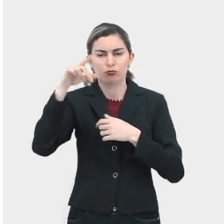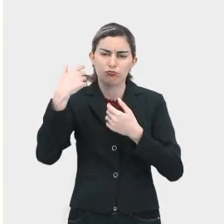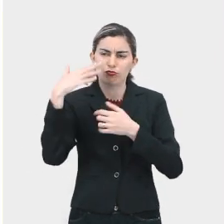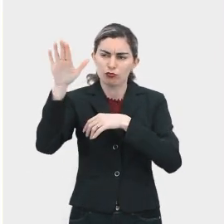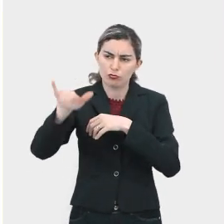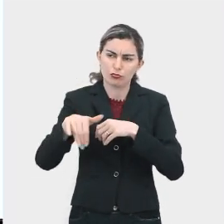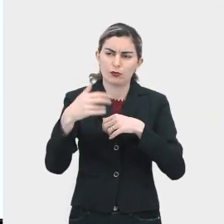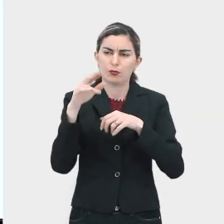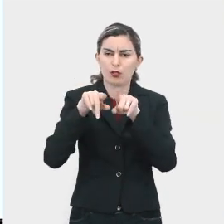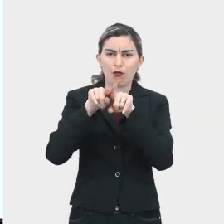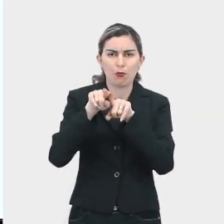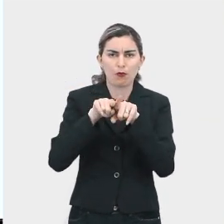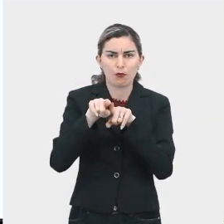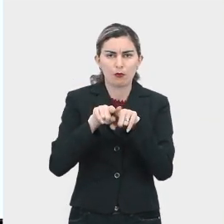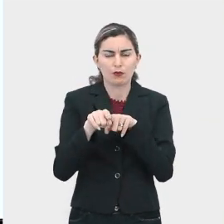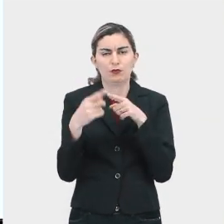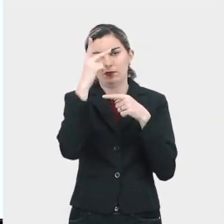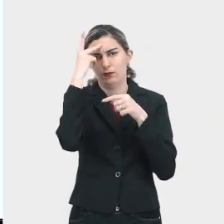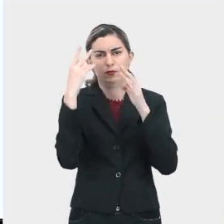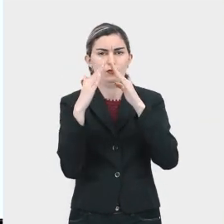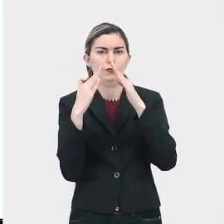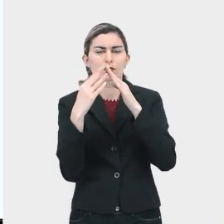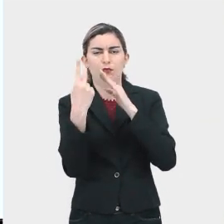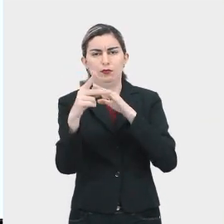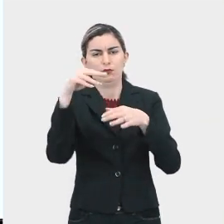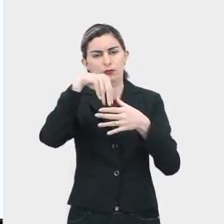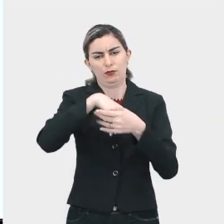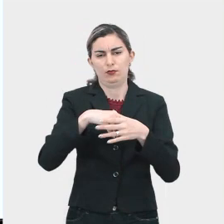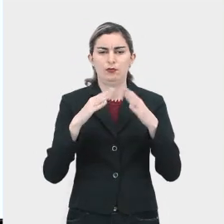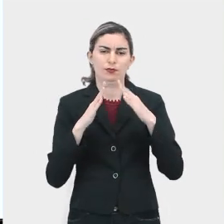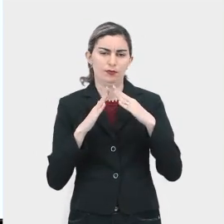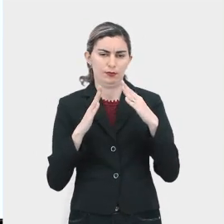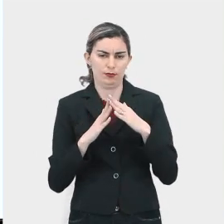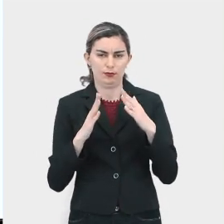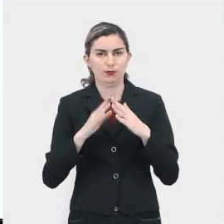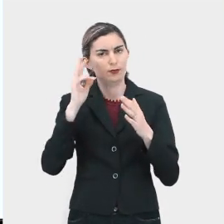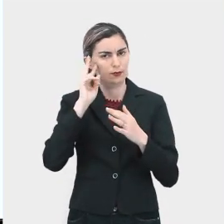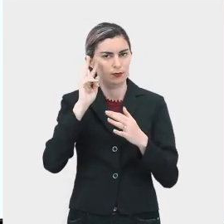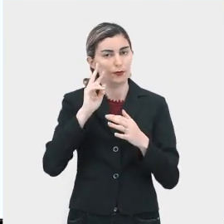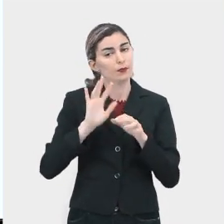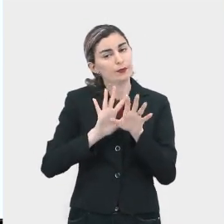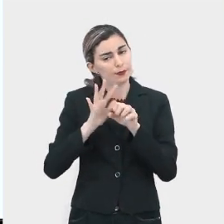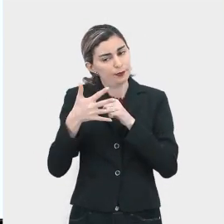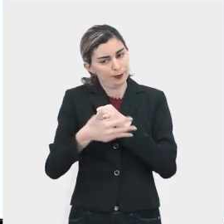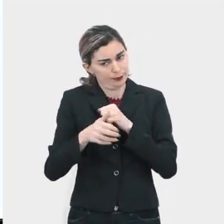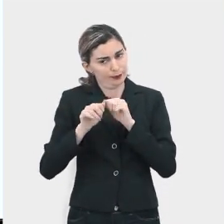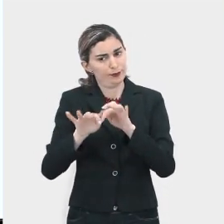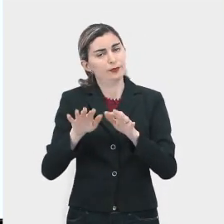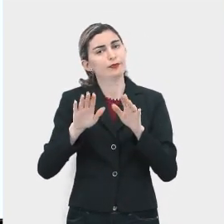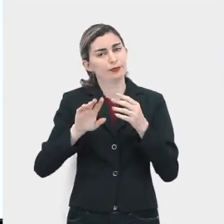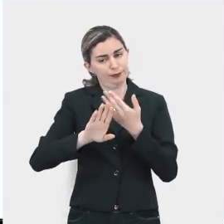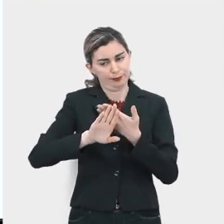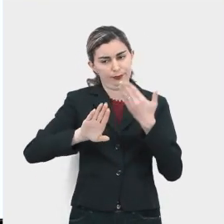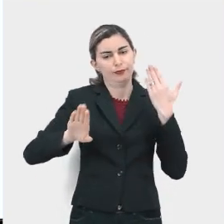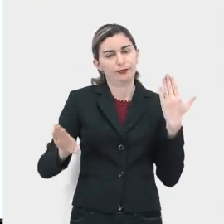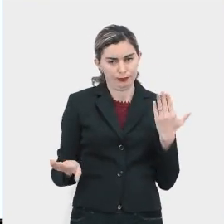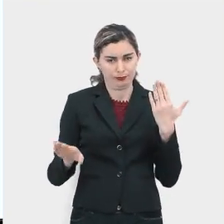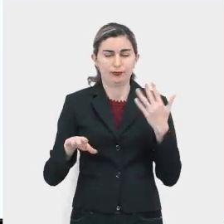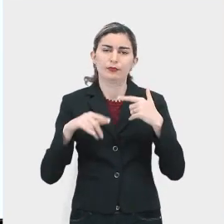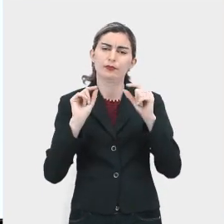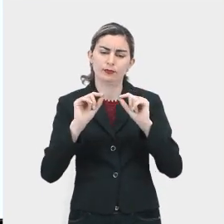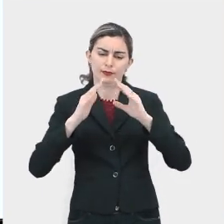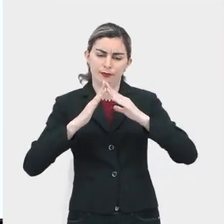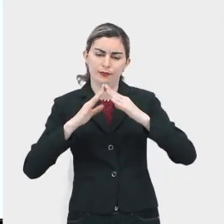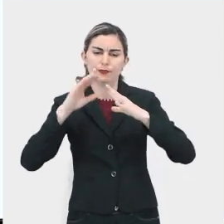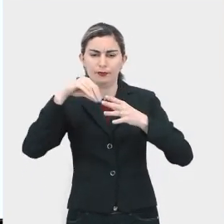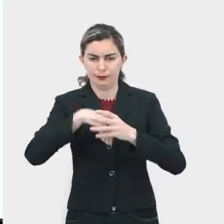aí o irmão, as pessoas que moram com você dentro de casa. Lembrando a questão do Covid, que a gente tem que ainda manter o distanciamento social. Então, quem